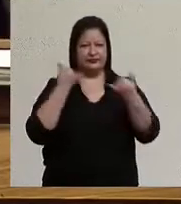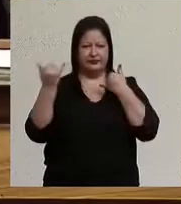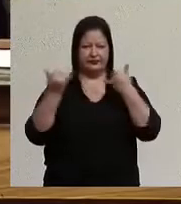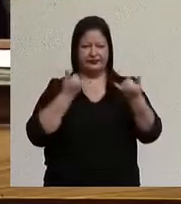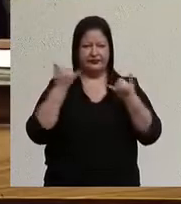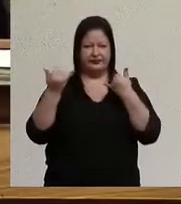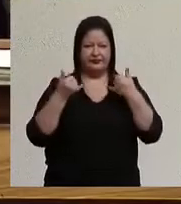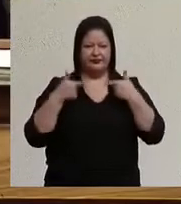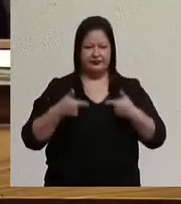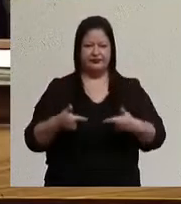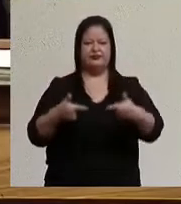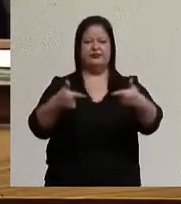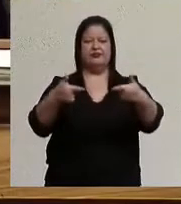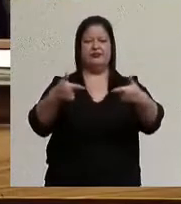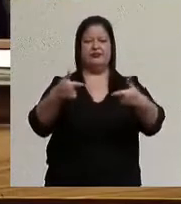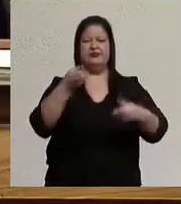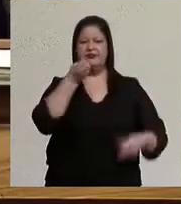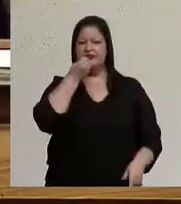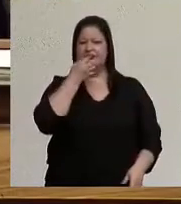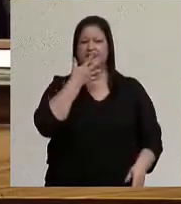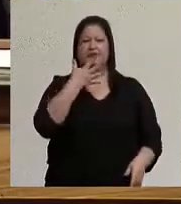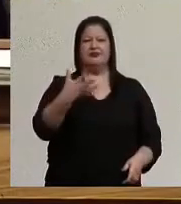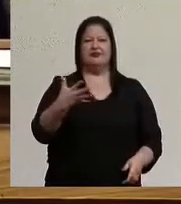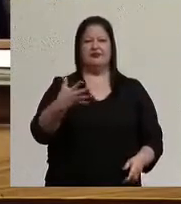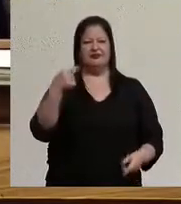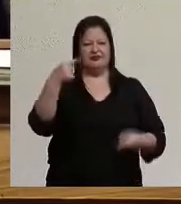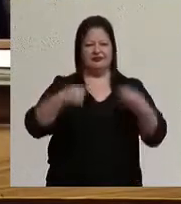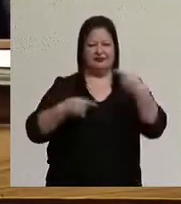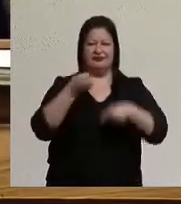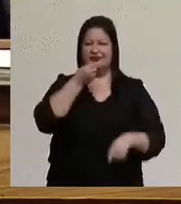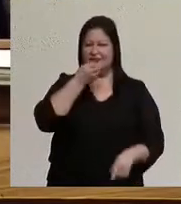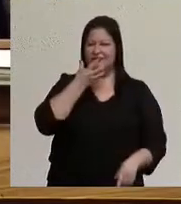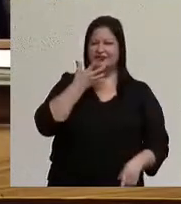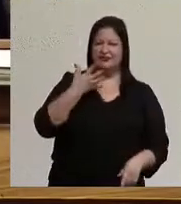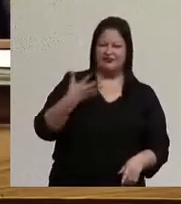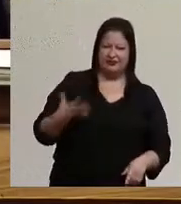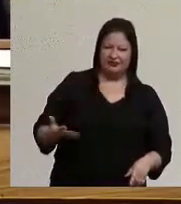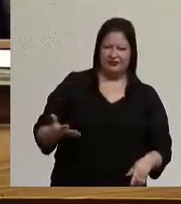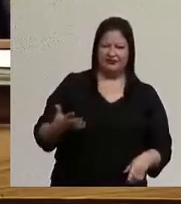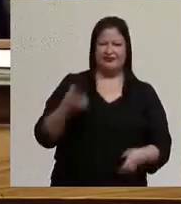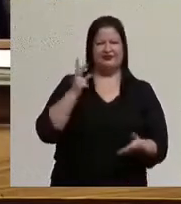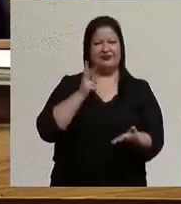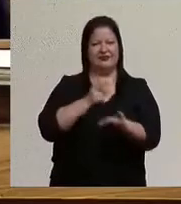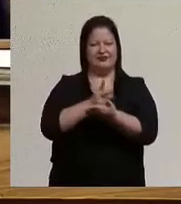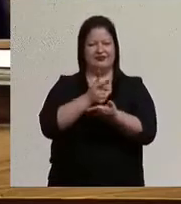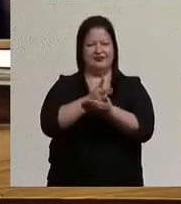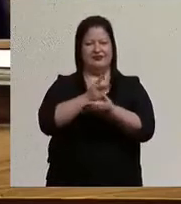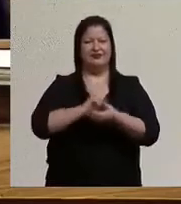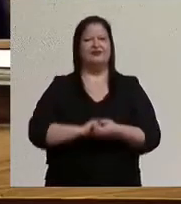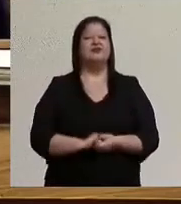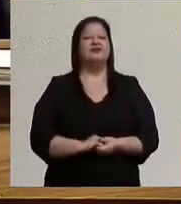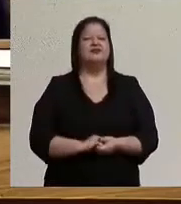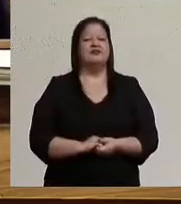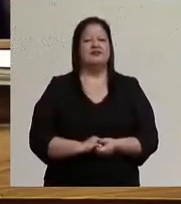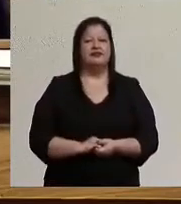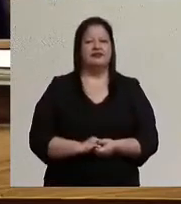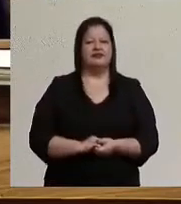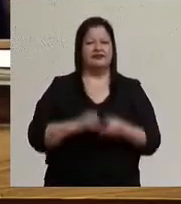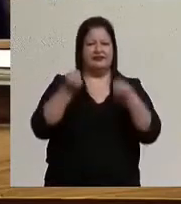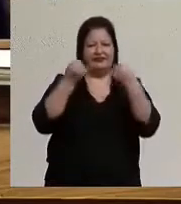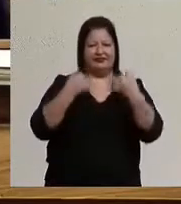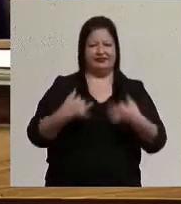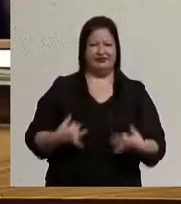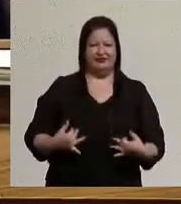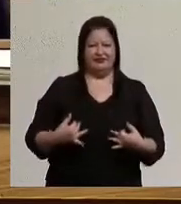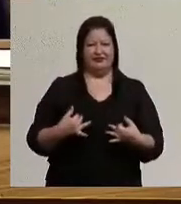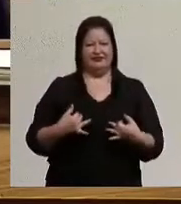o combate do bom do do bom debate o debate do Bom Combate o Combatente do Bom Combate né Eu costumo